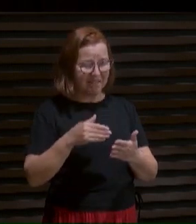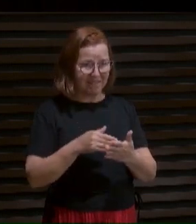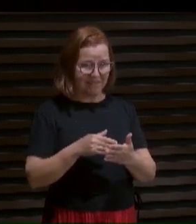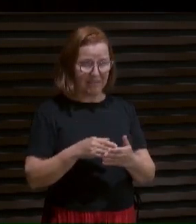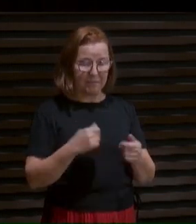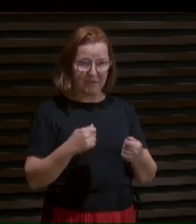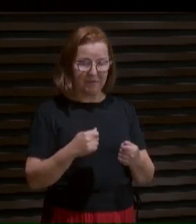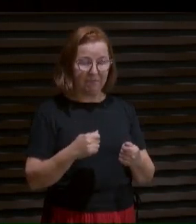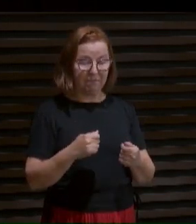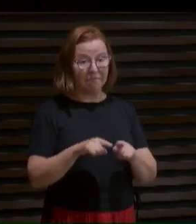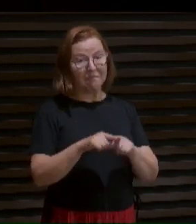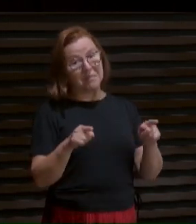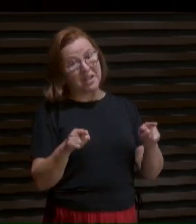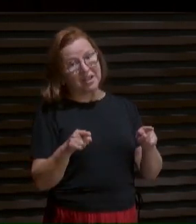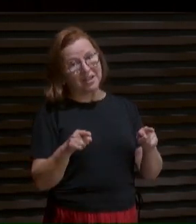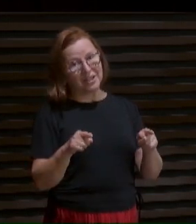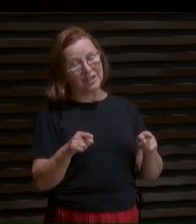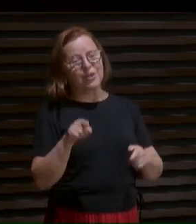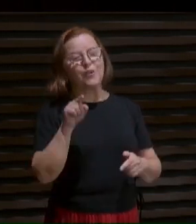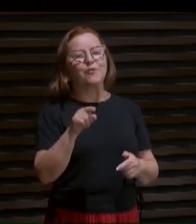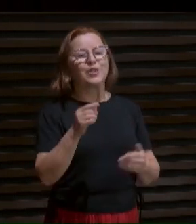A única coisa é que você é crente.